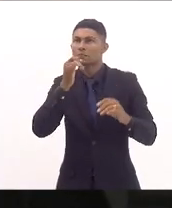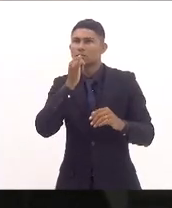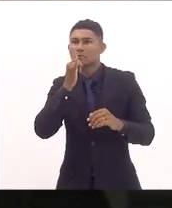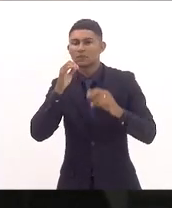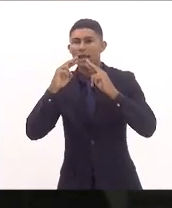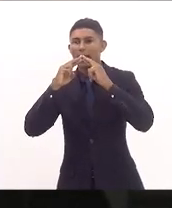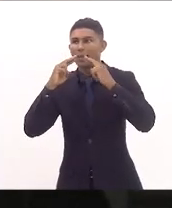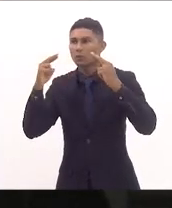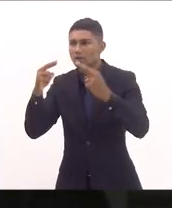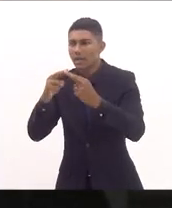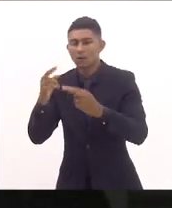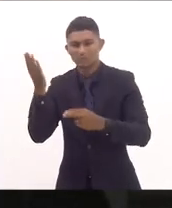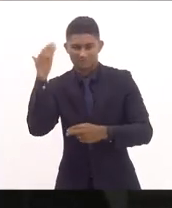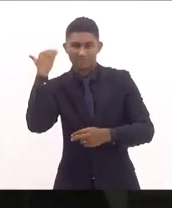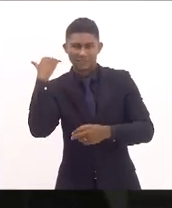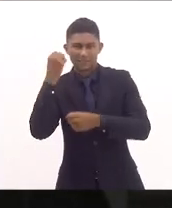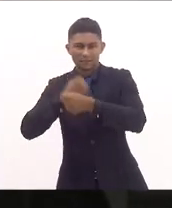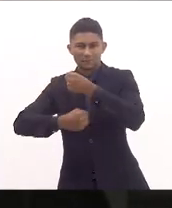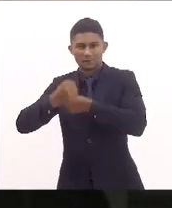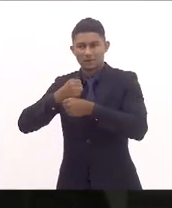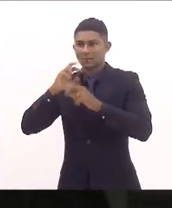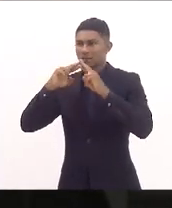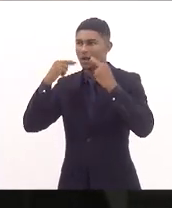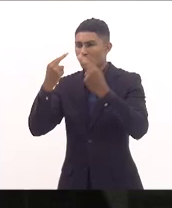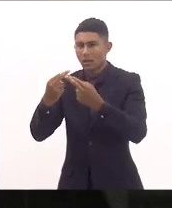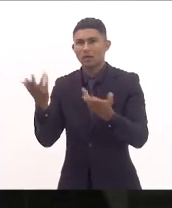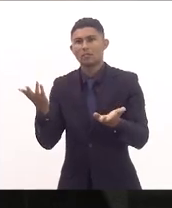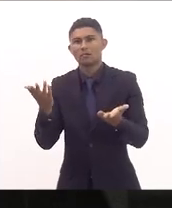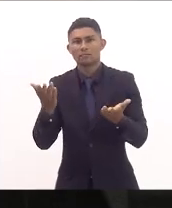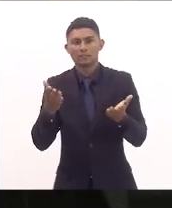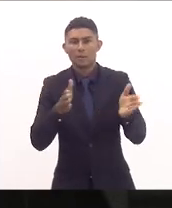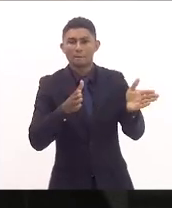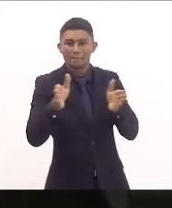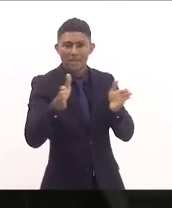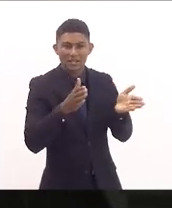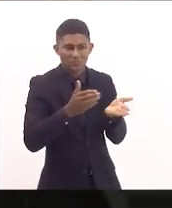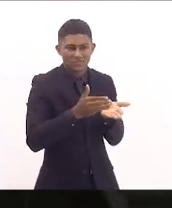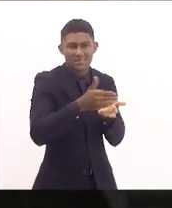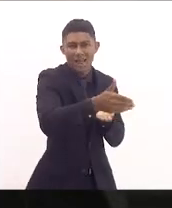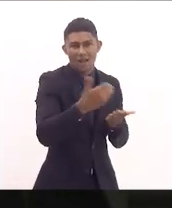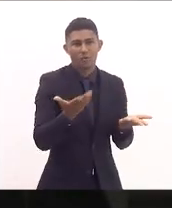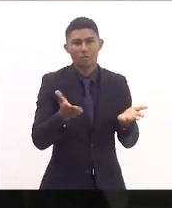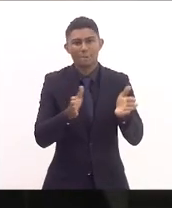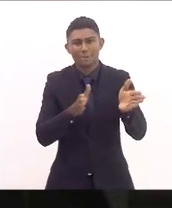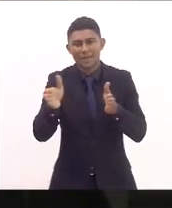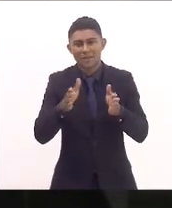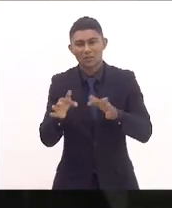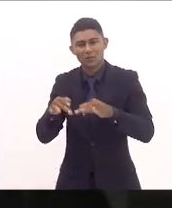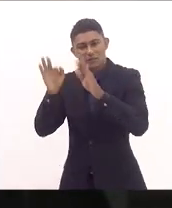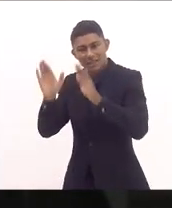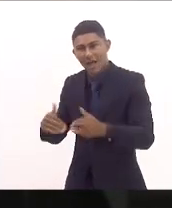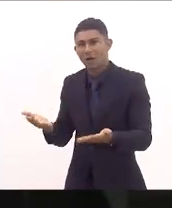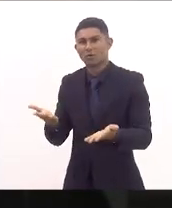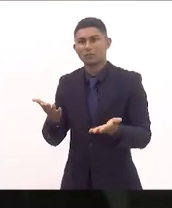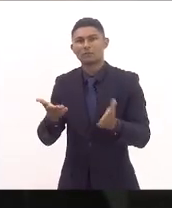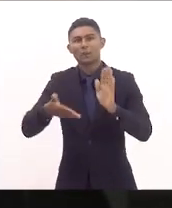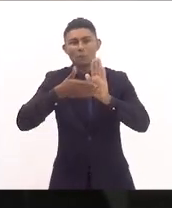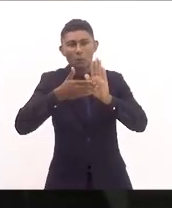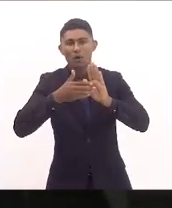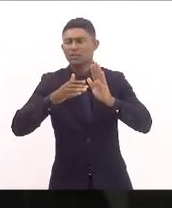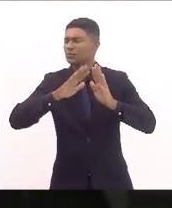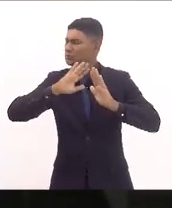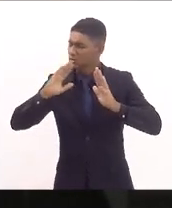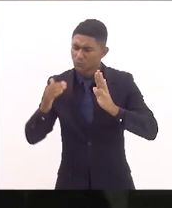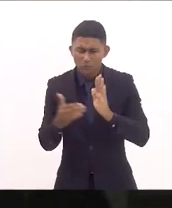plenárias o expediente inicial no expediente final as propostas é de